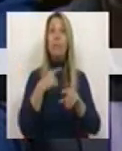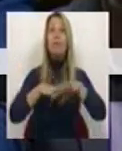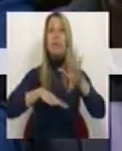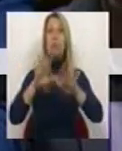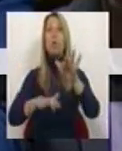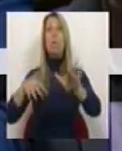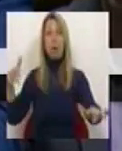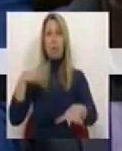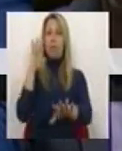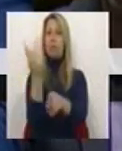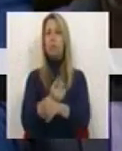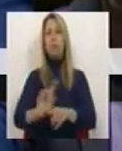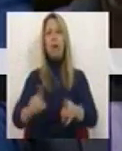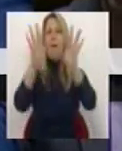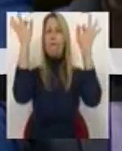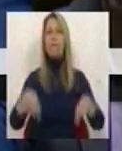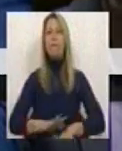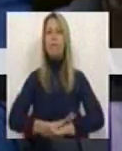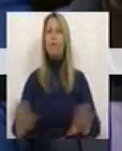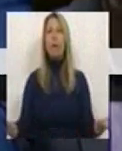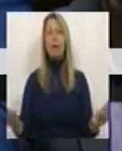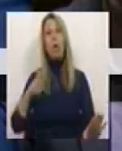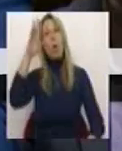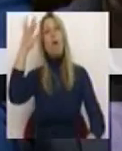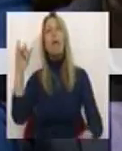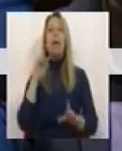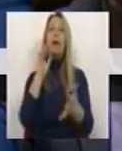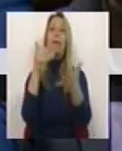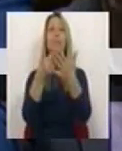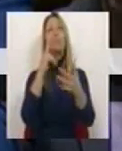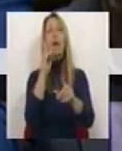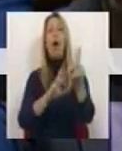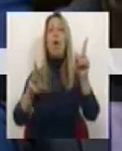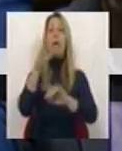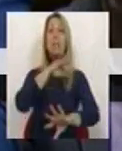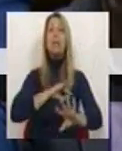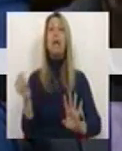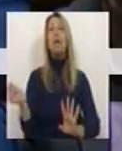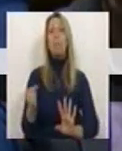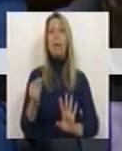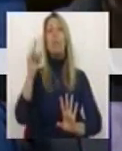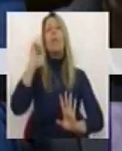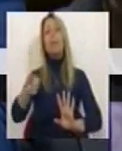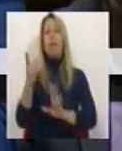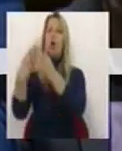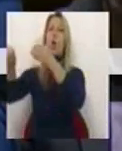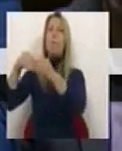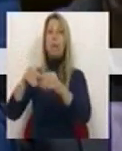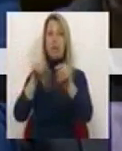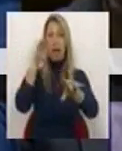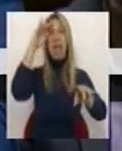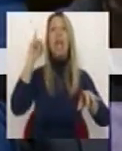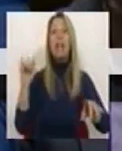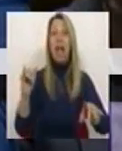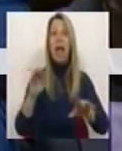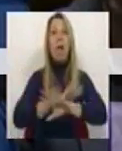de vez com a ideia peregrina de que o aumento do salário mínimo deve ser compensado. Essa ideia morreu,